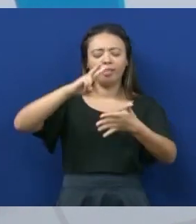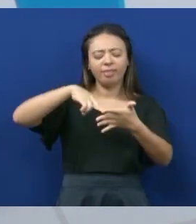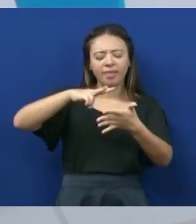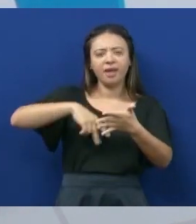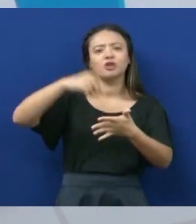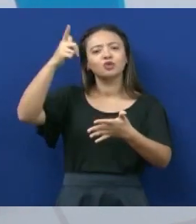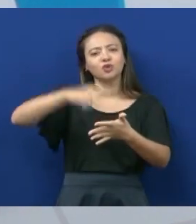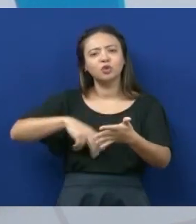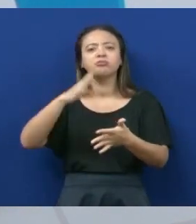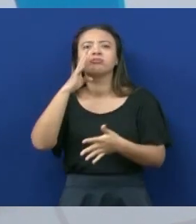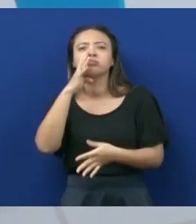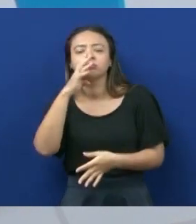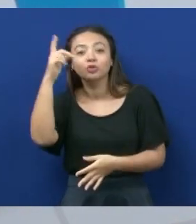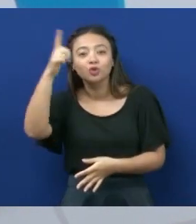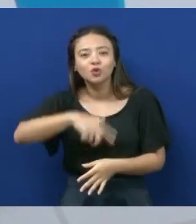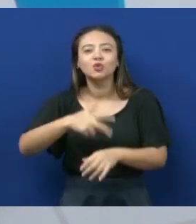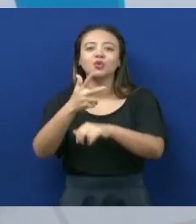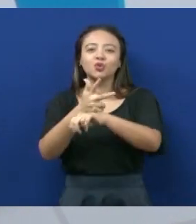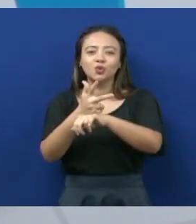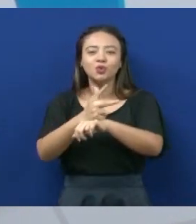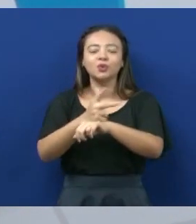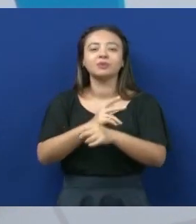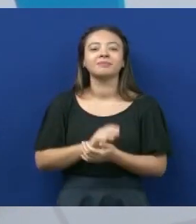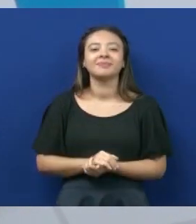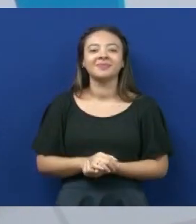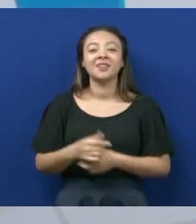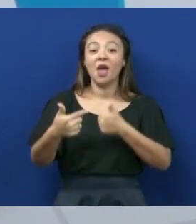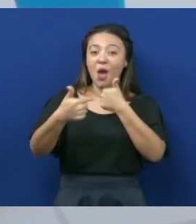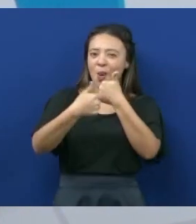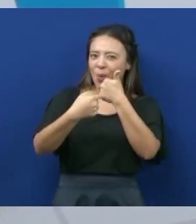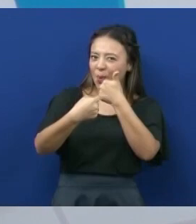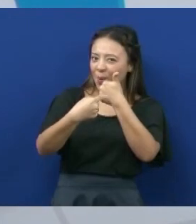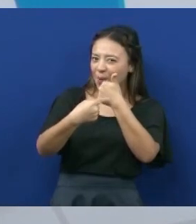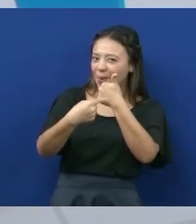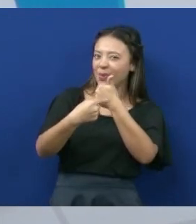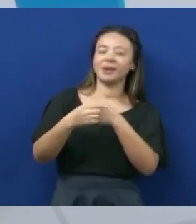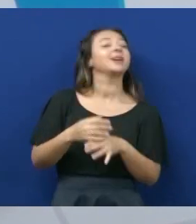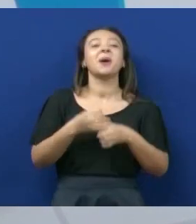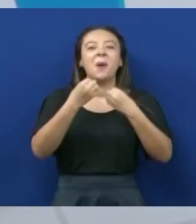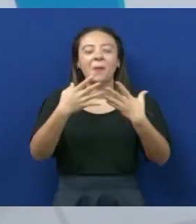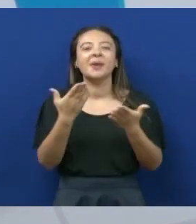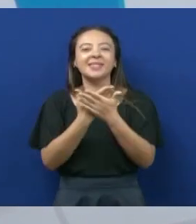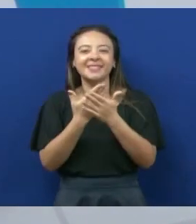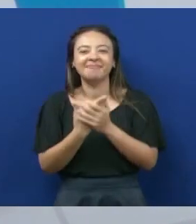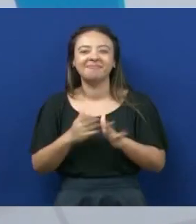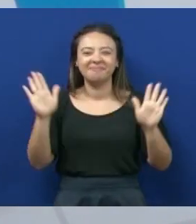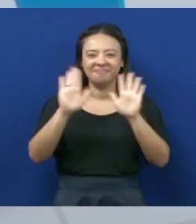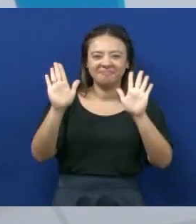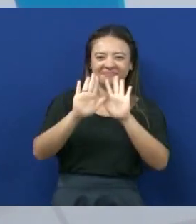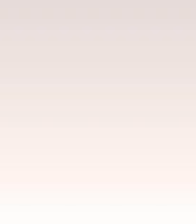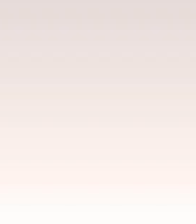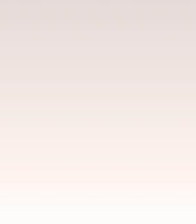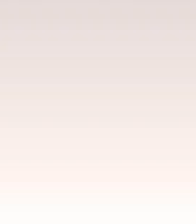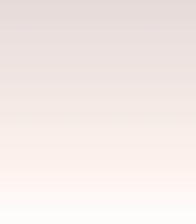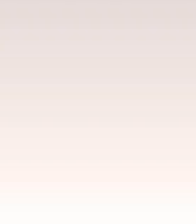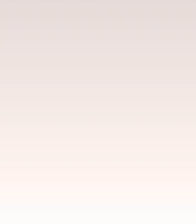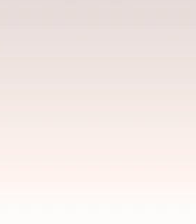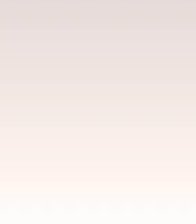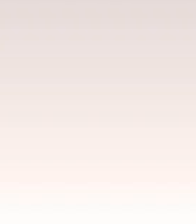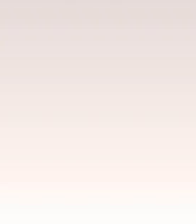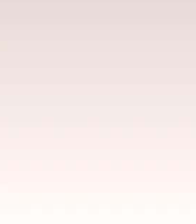vídeo, assiste de novo, dá um like também, bons estudos e eu fico por aqui. Tchau, tchau.